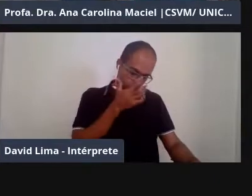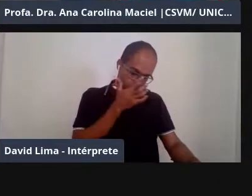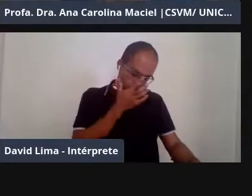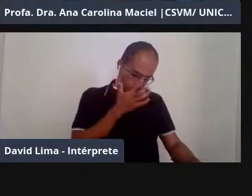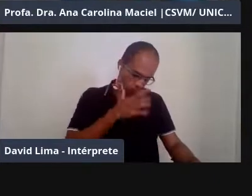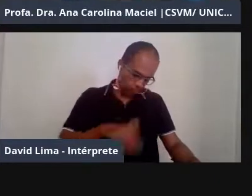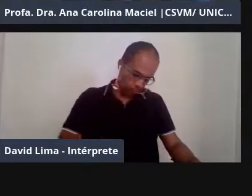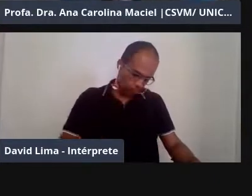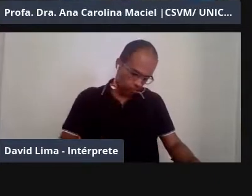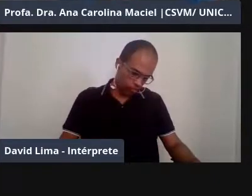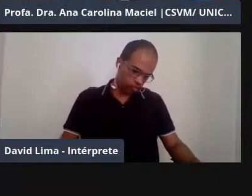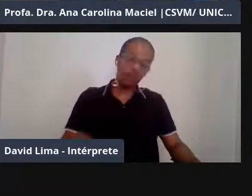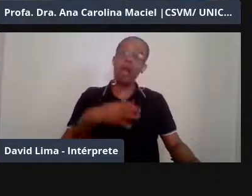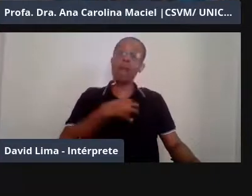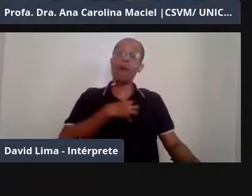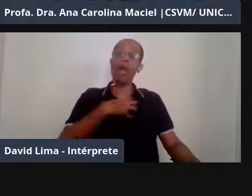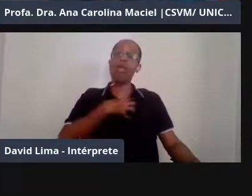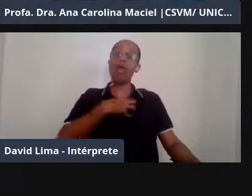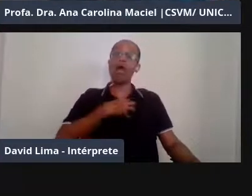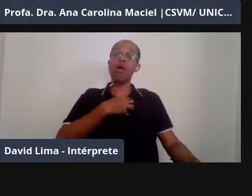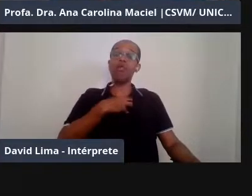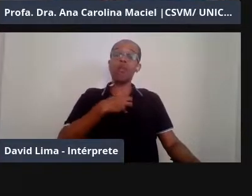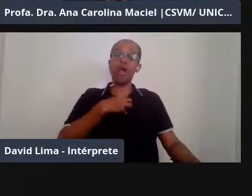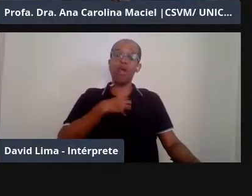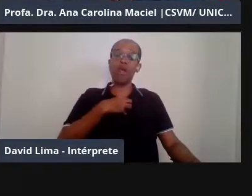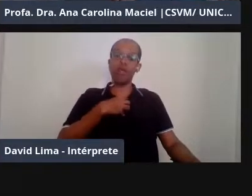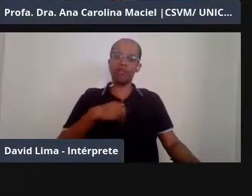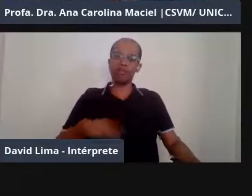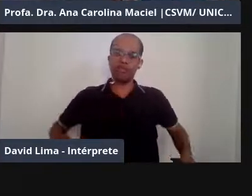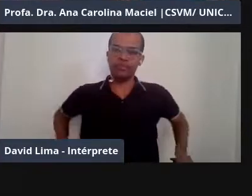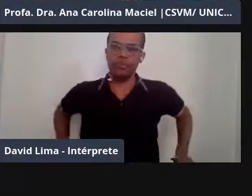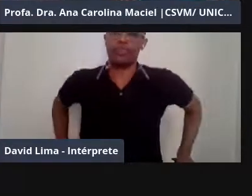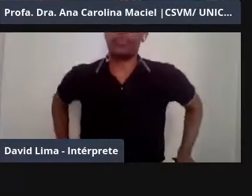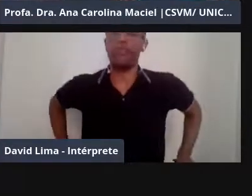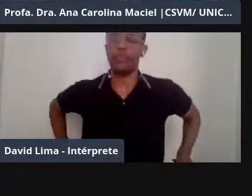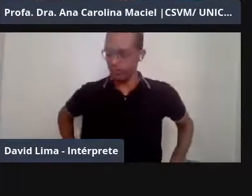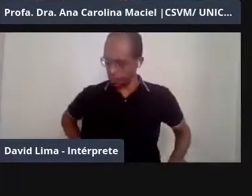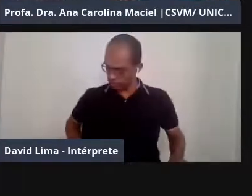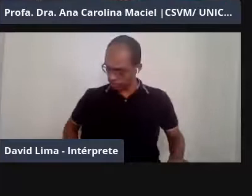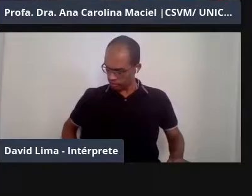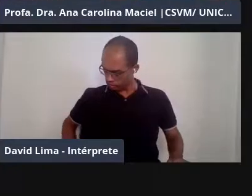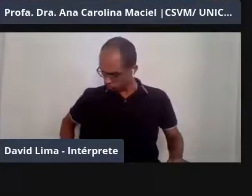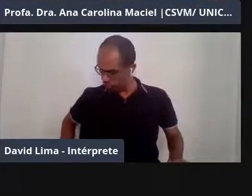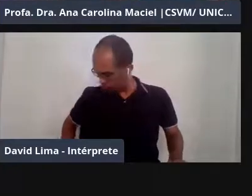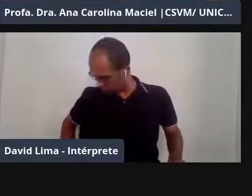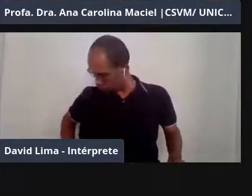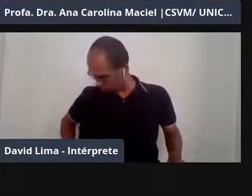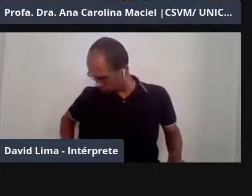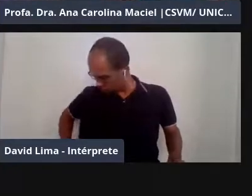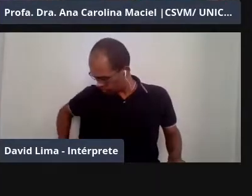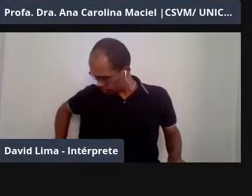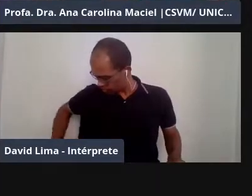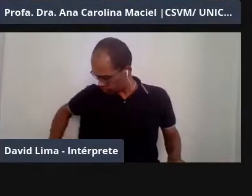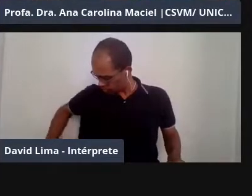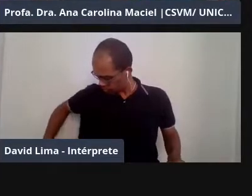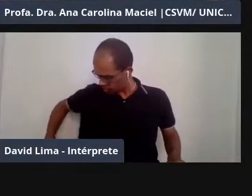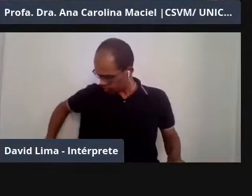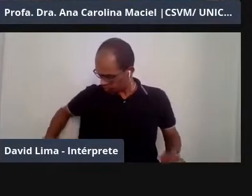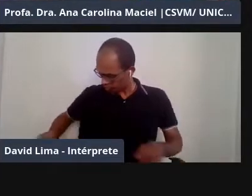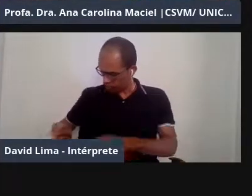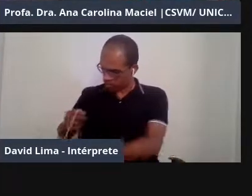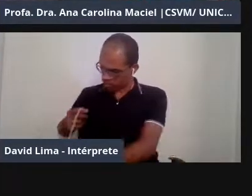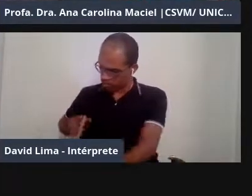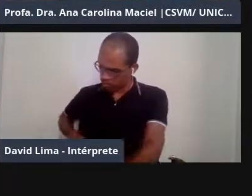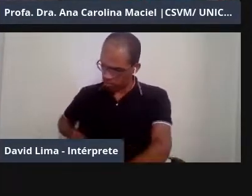Da Bahia. Da Bahia. Então, que seja um exemplo a ser seguido, né? Com certeza. E aí, eu quero